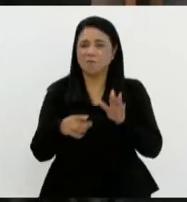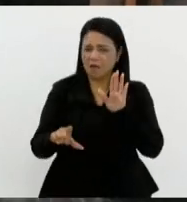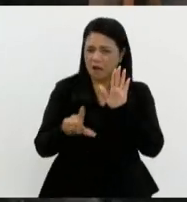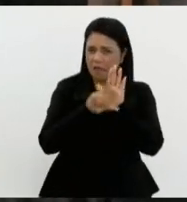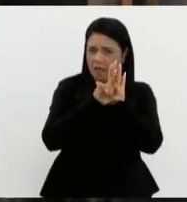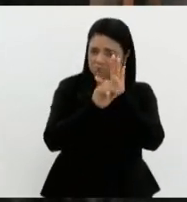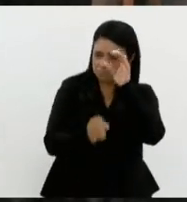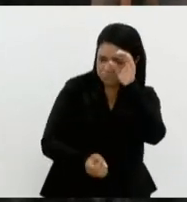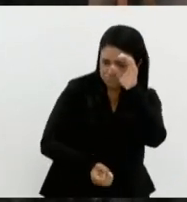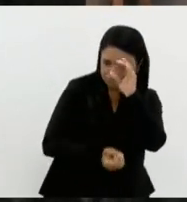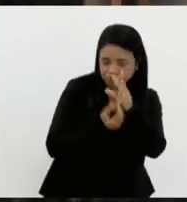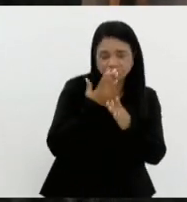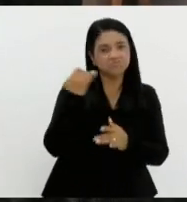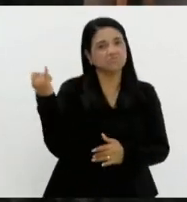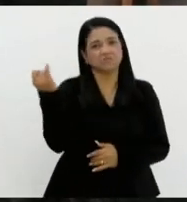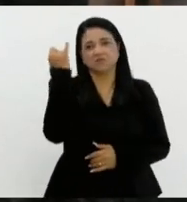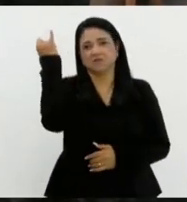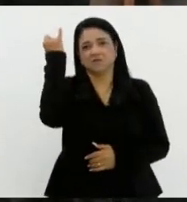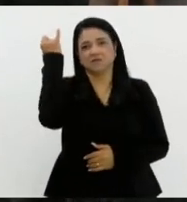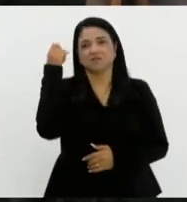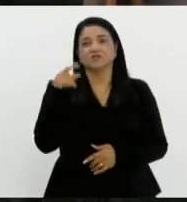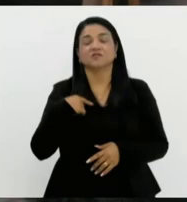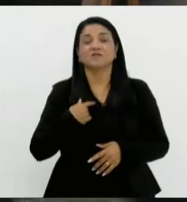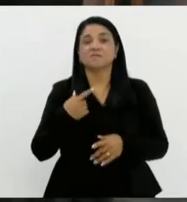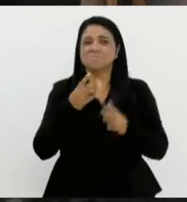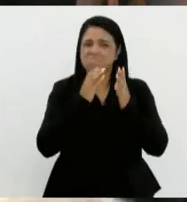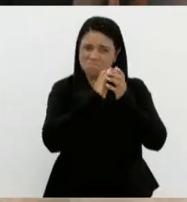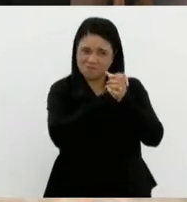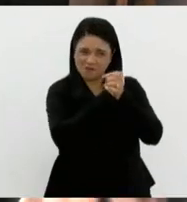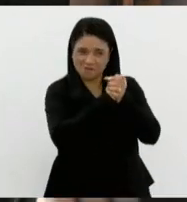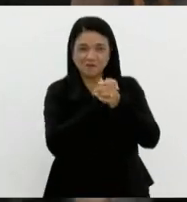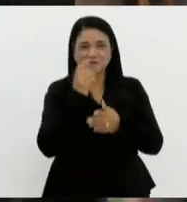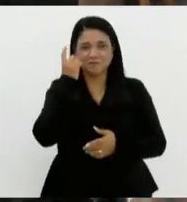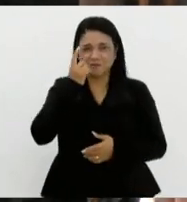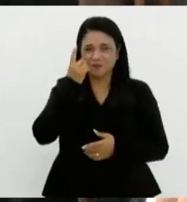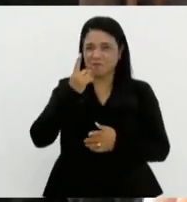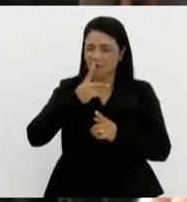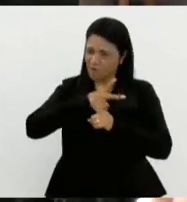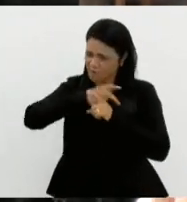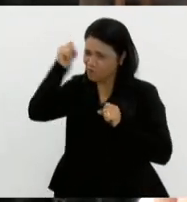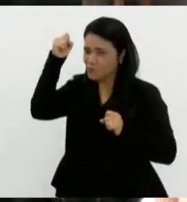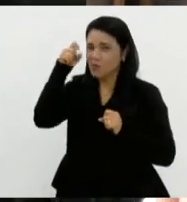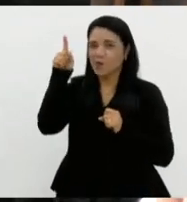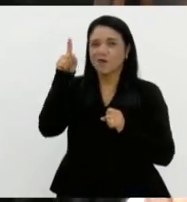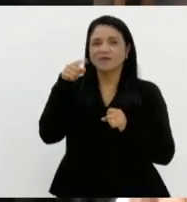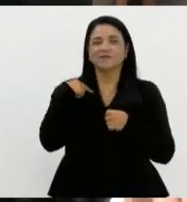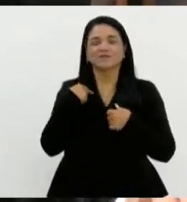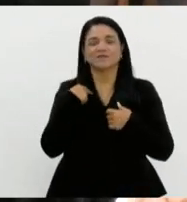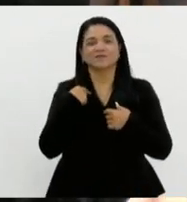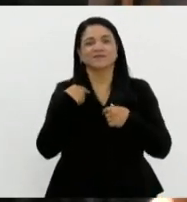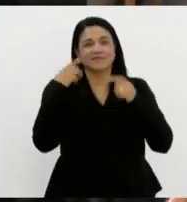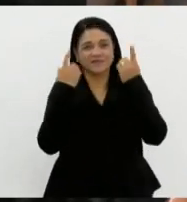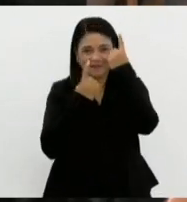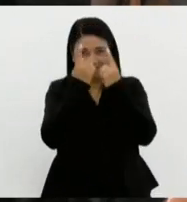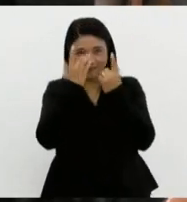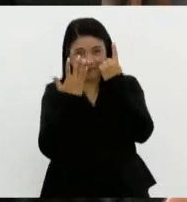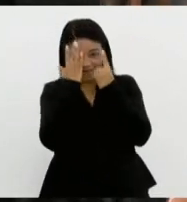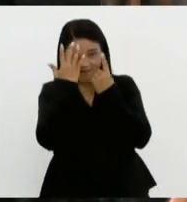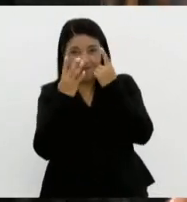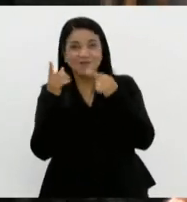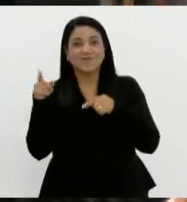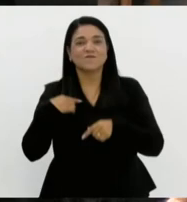importante. Parabenizar o deputado pela vitória no carnaval, não foi a minha vermelha e branca salgueirense, mas foi a vermelha e